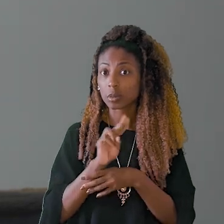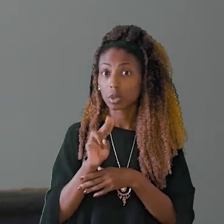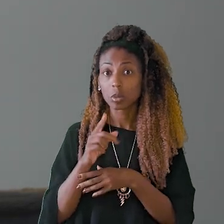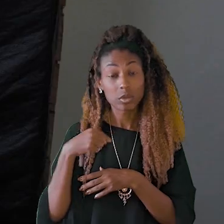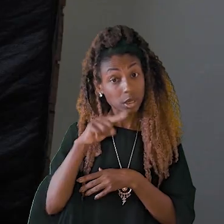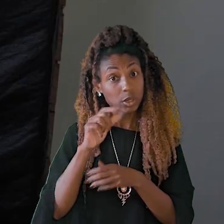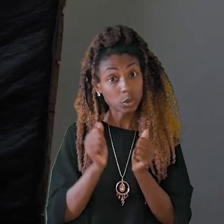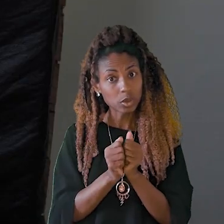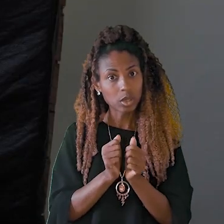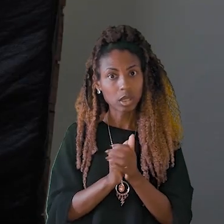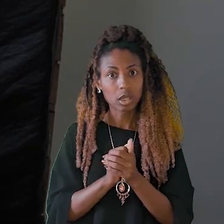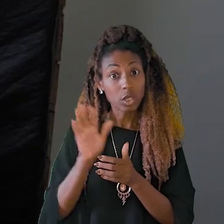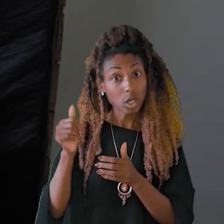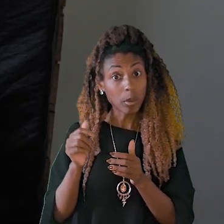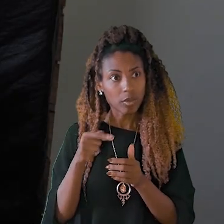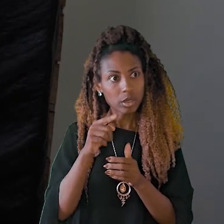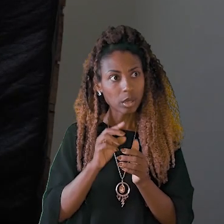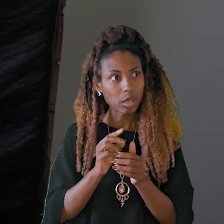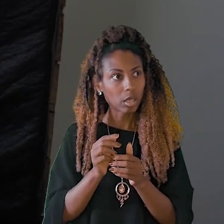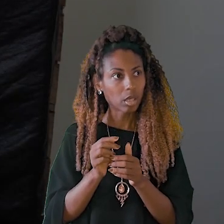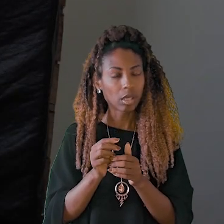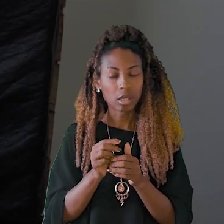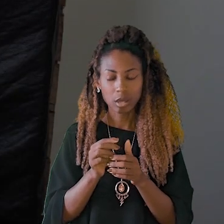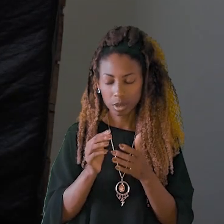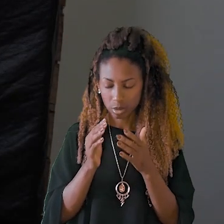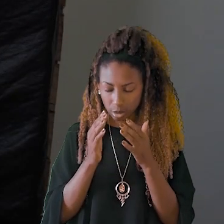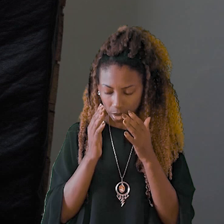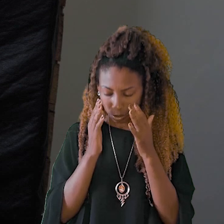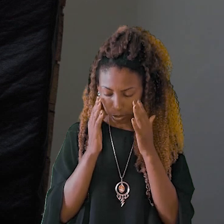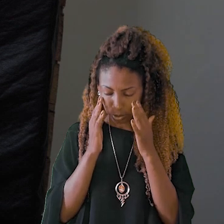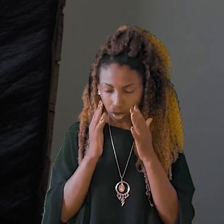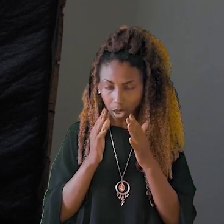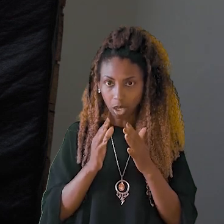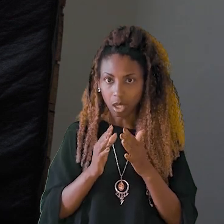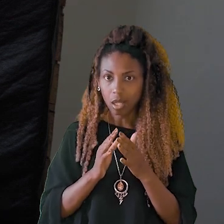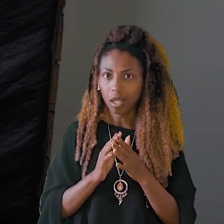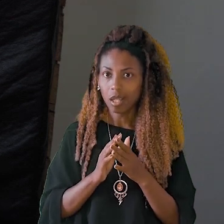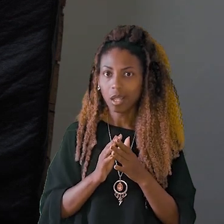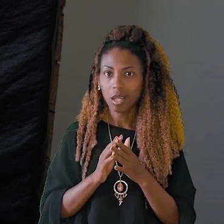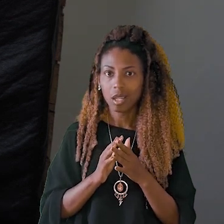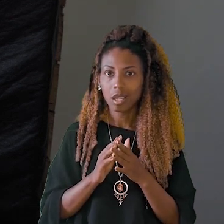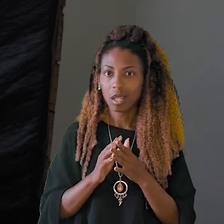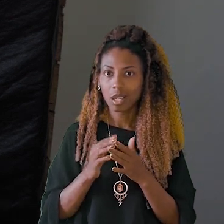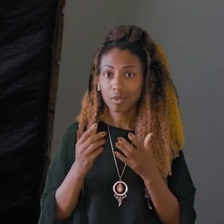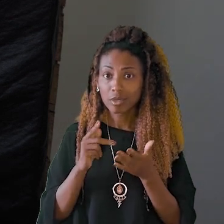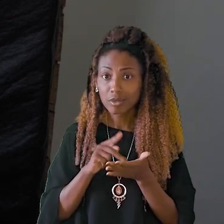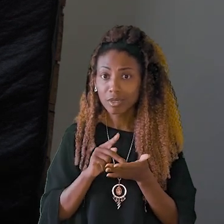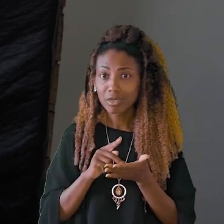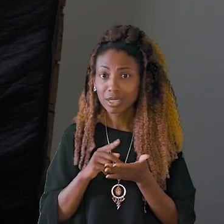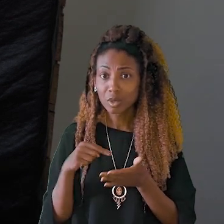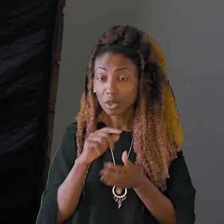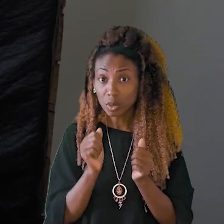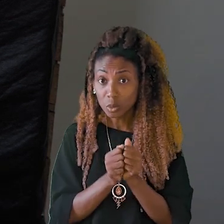tocar. Meu Deus do céu. Eu baixei a cabeça e falei, não. Se eu não entrar agora, eu não vou entrar nunca. Não